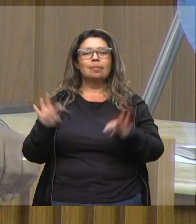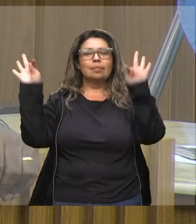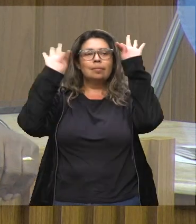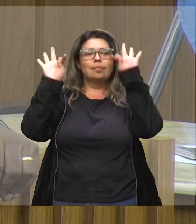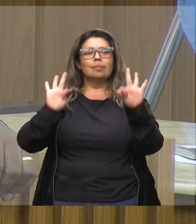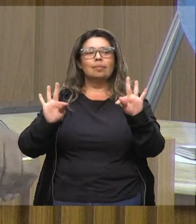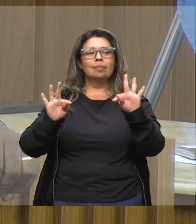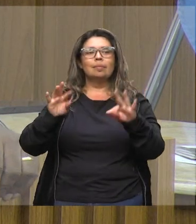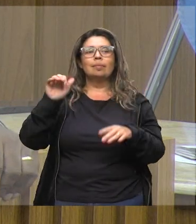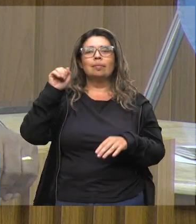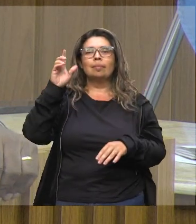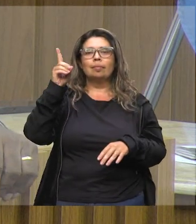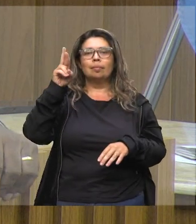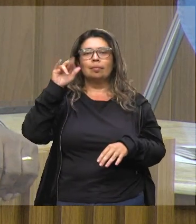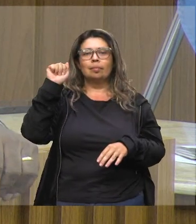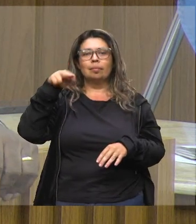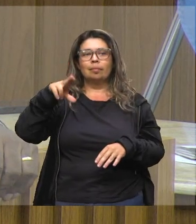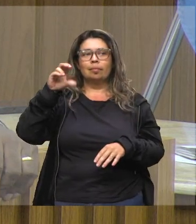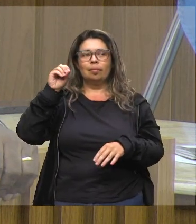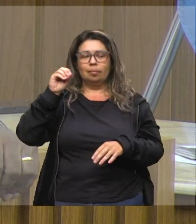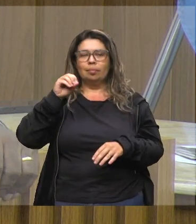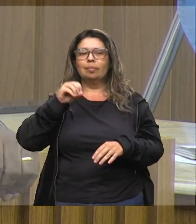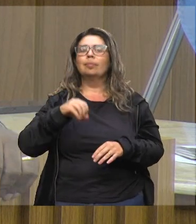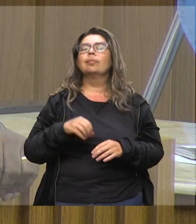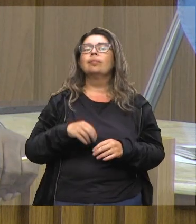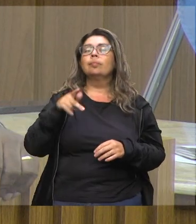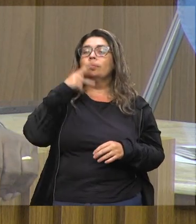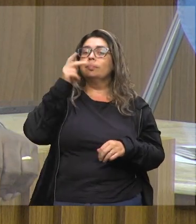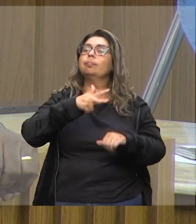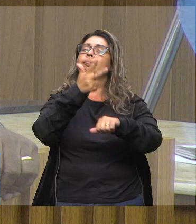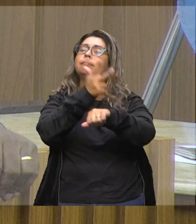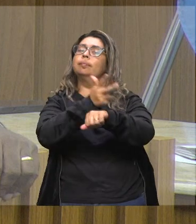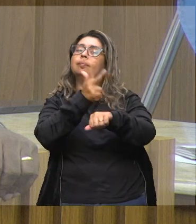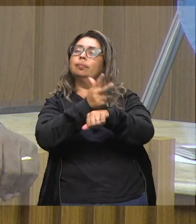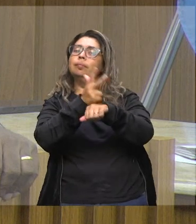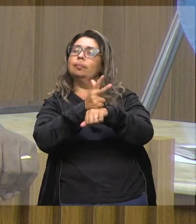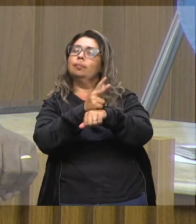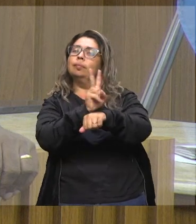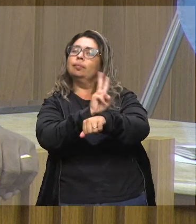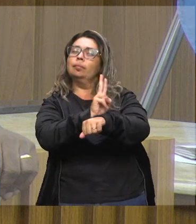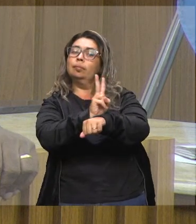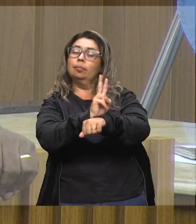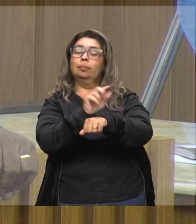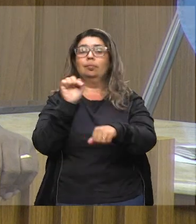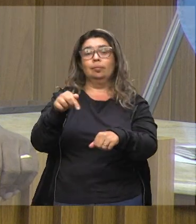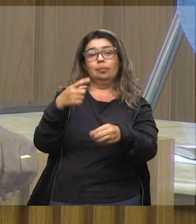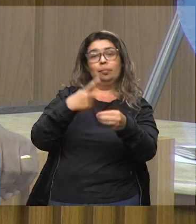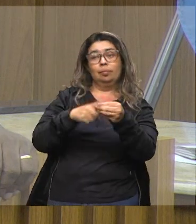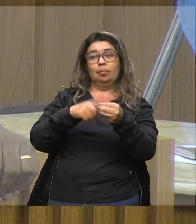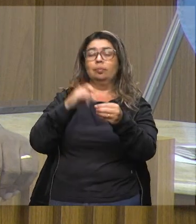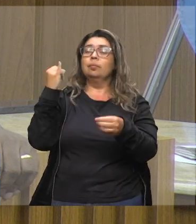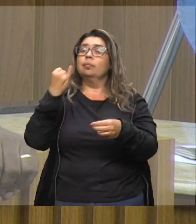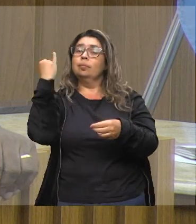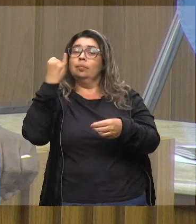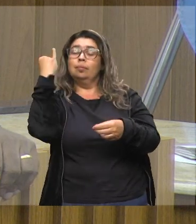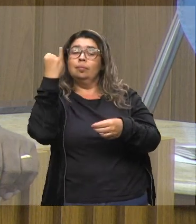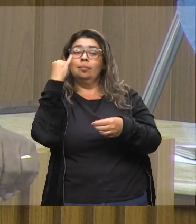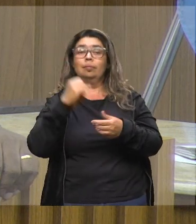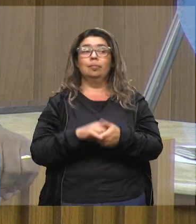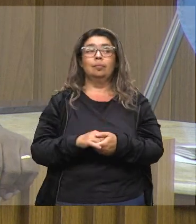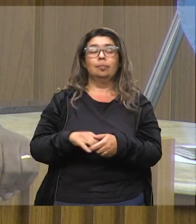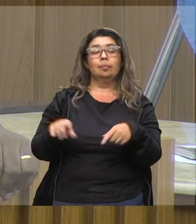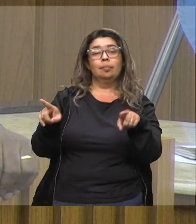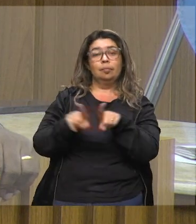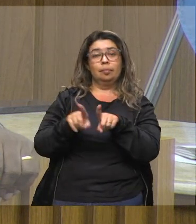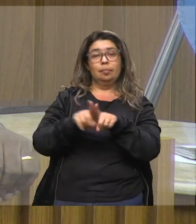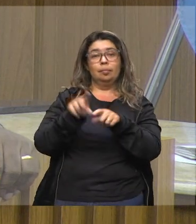Romagnoli, para falar sobre o vídeo monitoramento em nossa cidade. Foi bastante importante as informações que ele passou para nós, a forma que